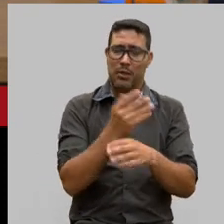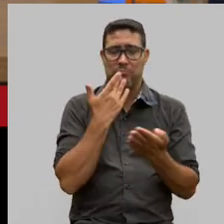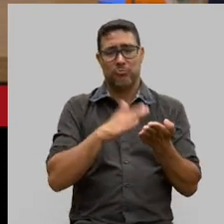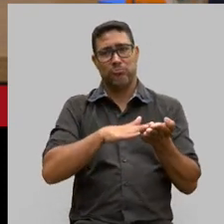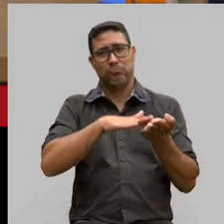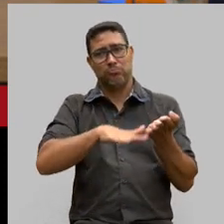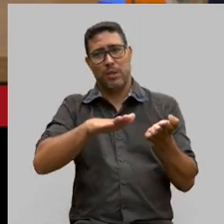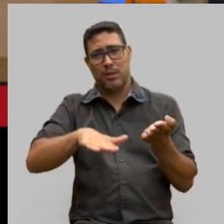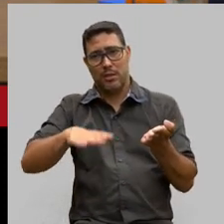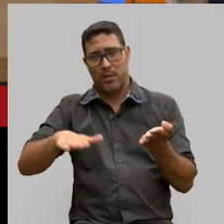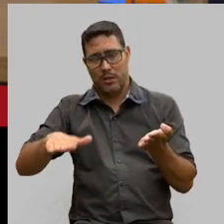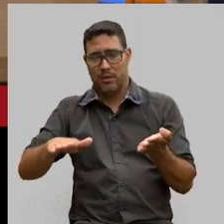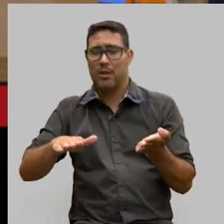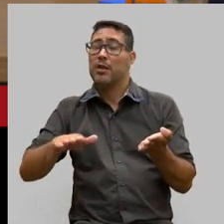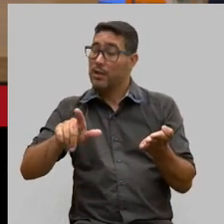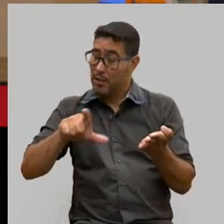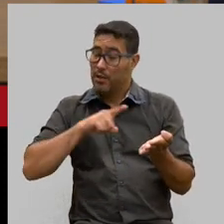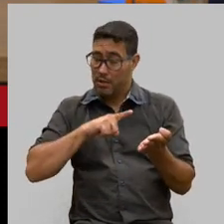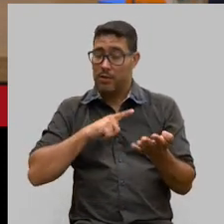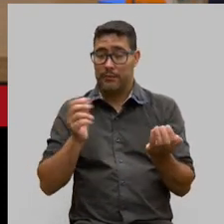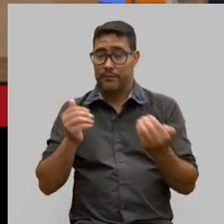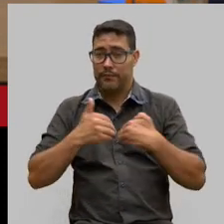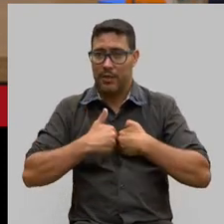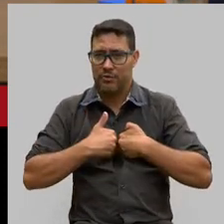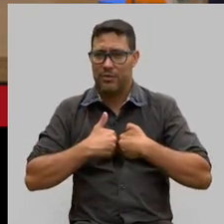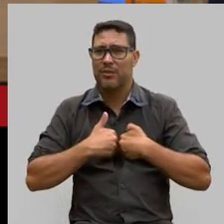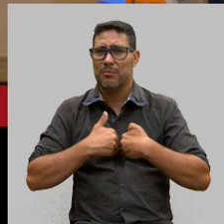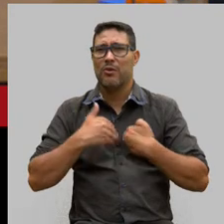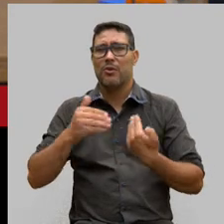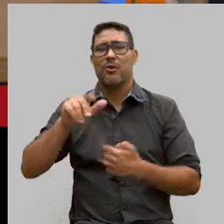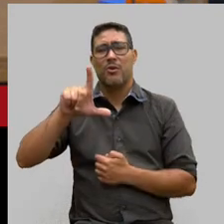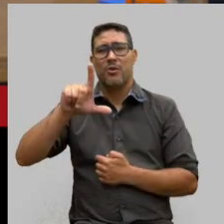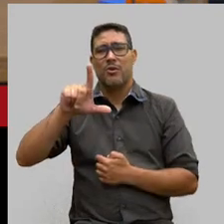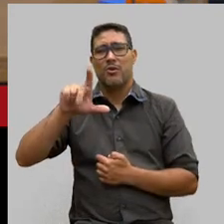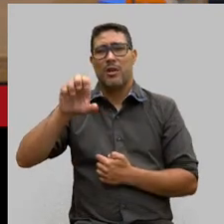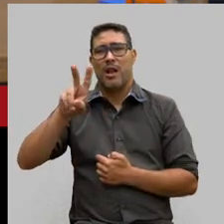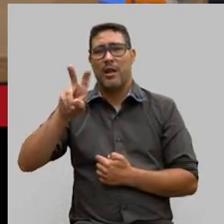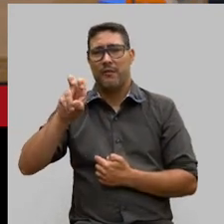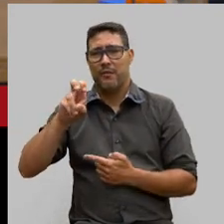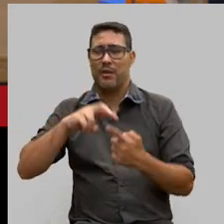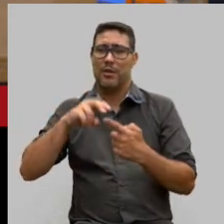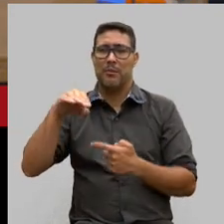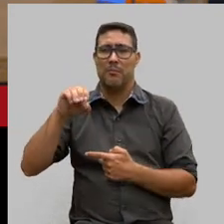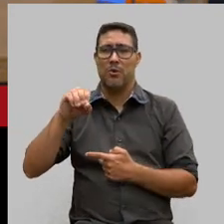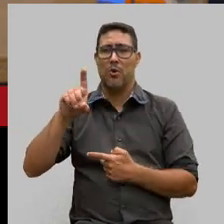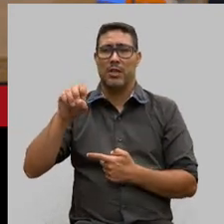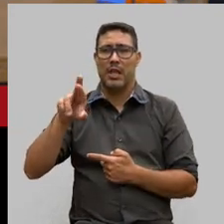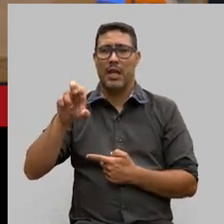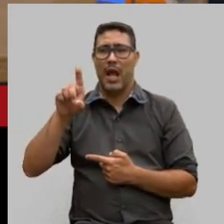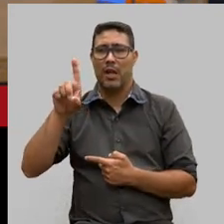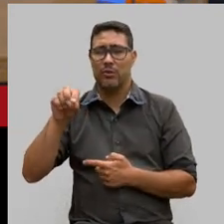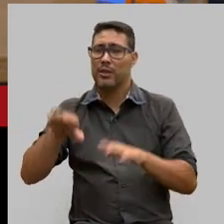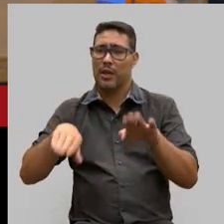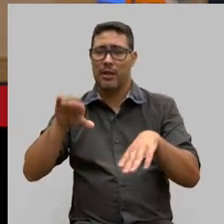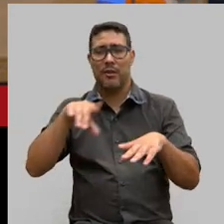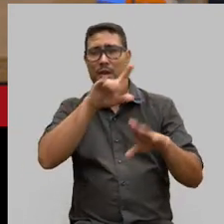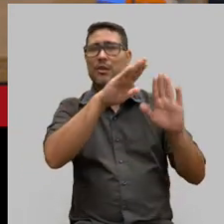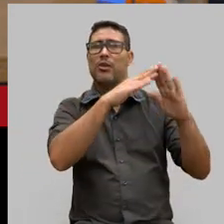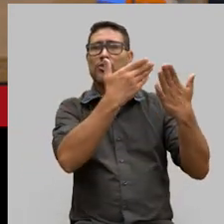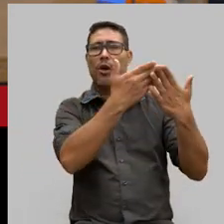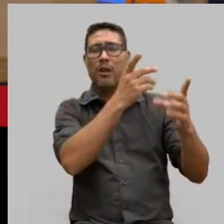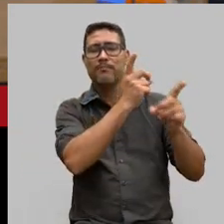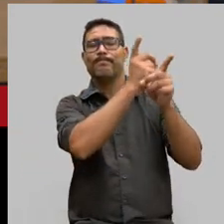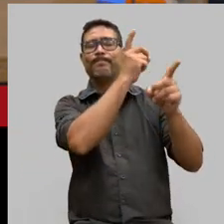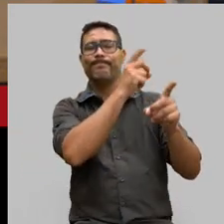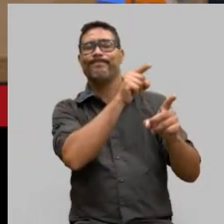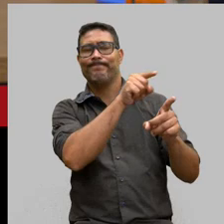autismos e autismo leve que geralmente são diagnosticadas na escola quando